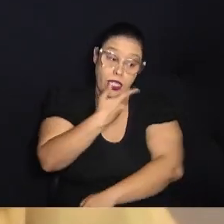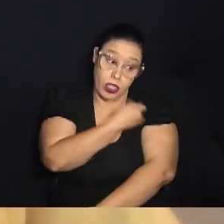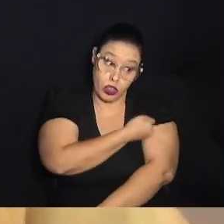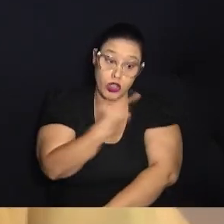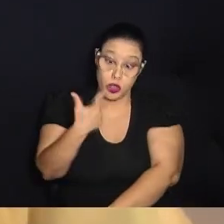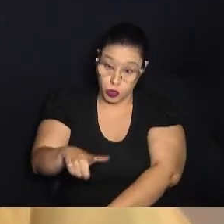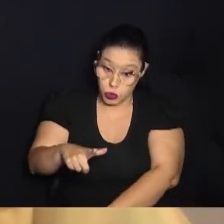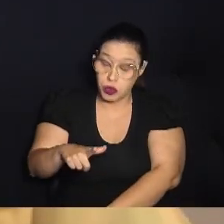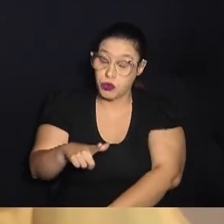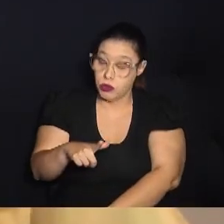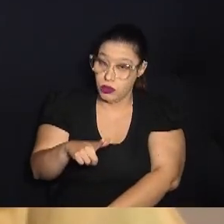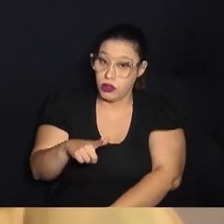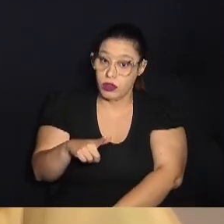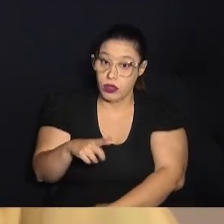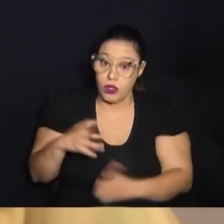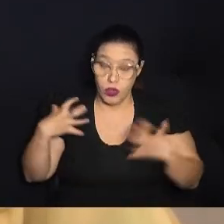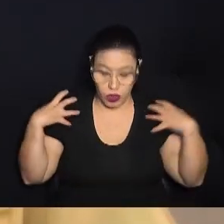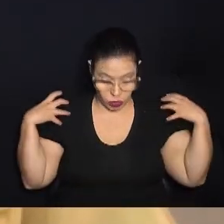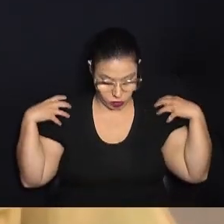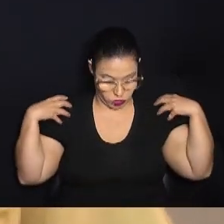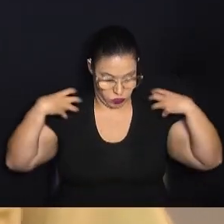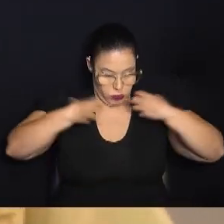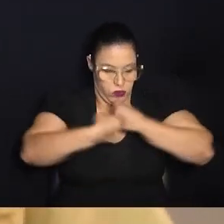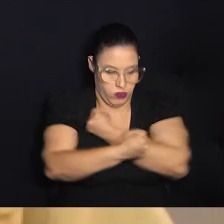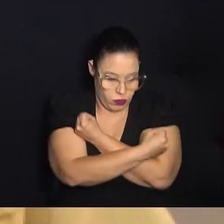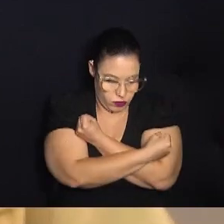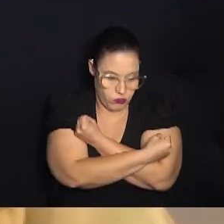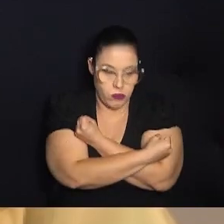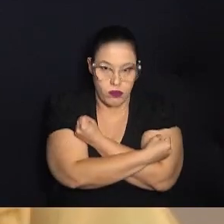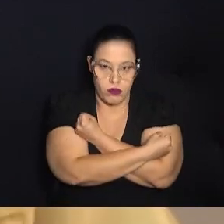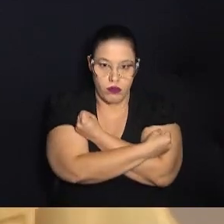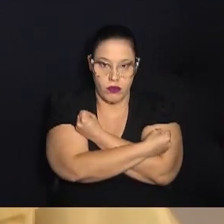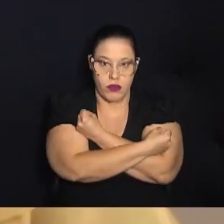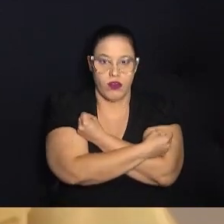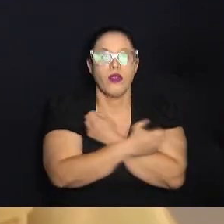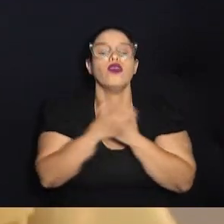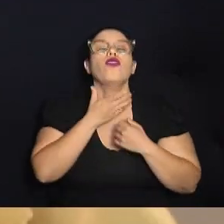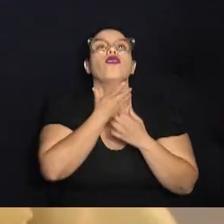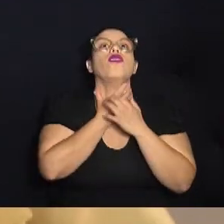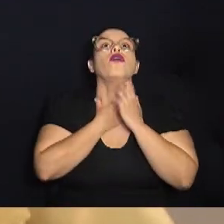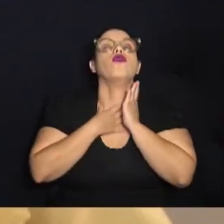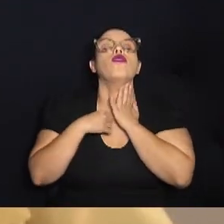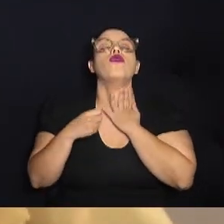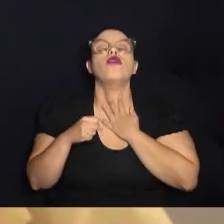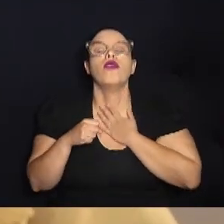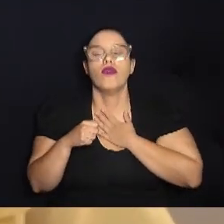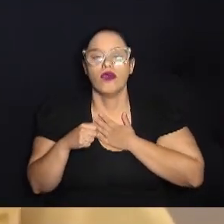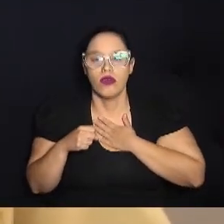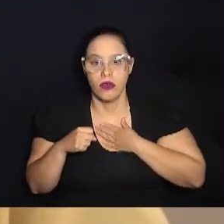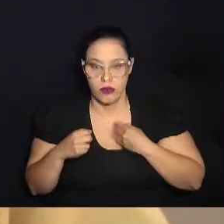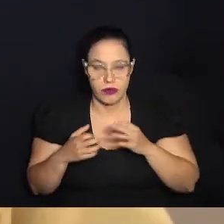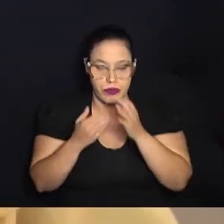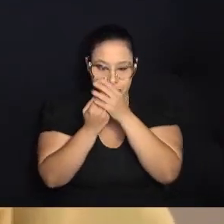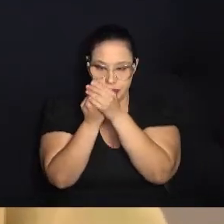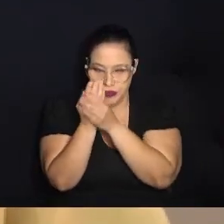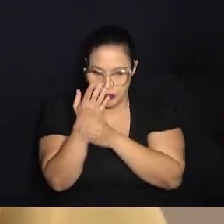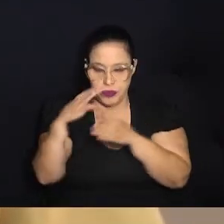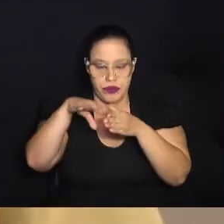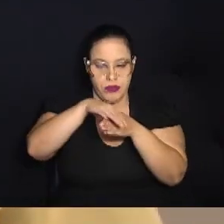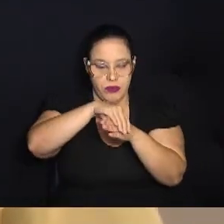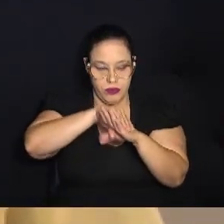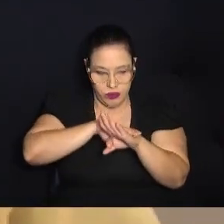tá? Cuidados com os agasalhos, que são importantes. Dos idosos, a gente proteger pescoço, extremidades